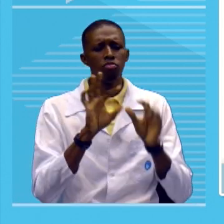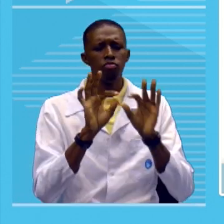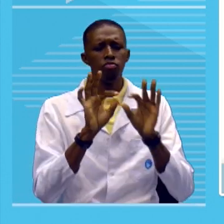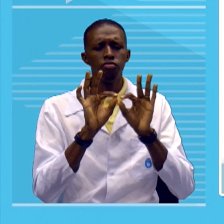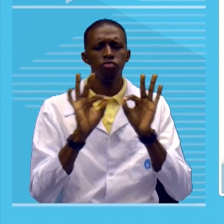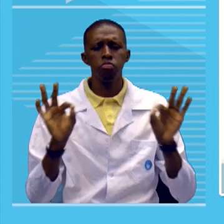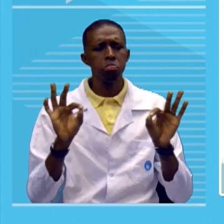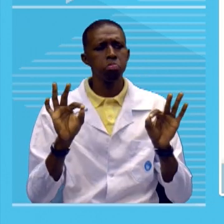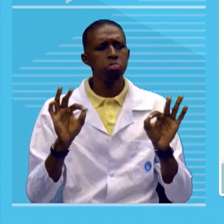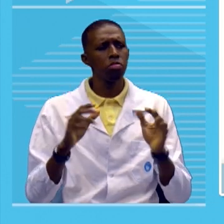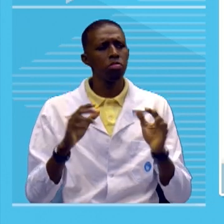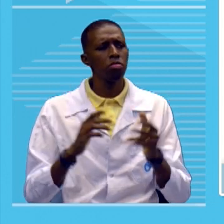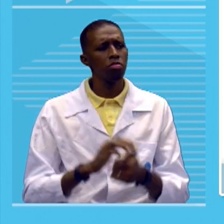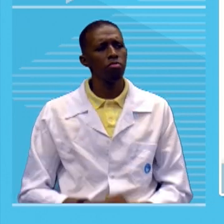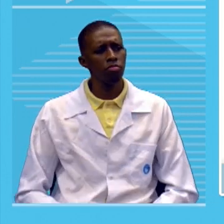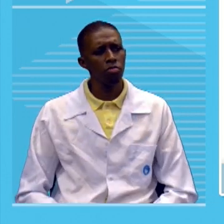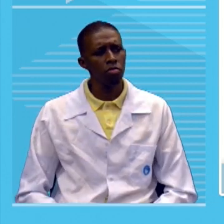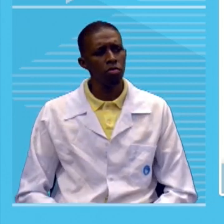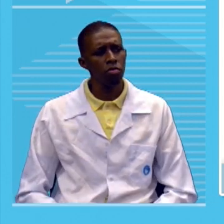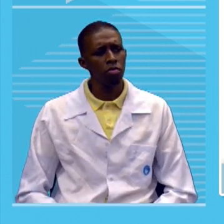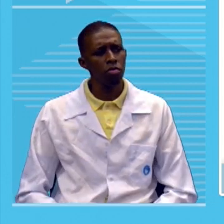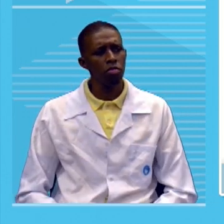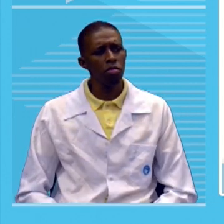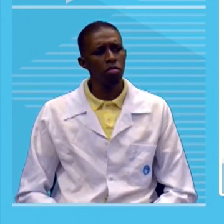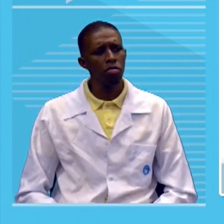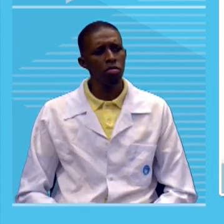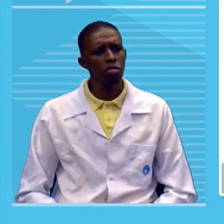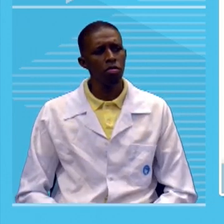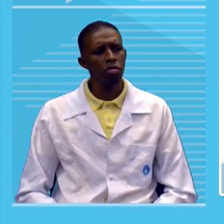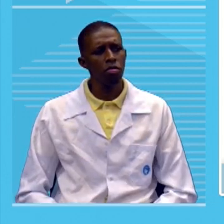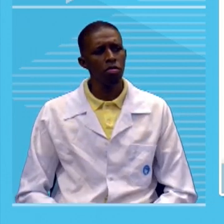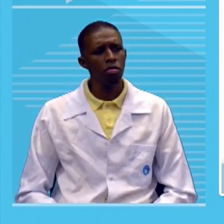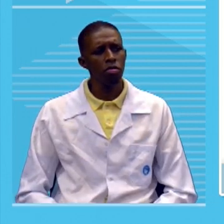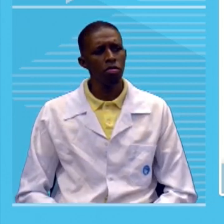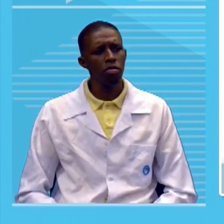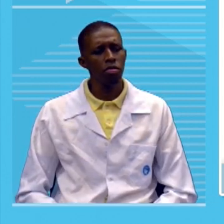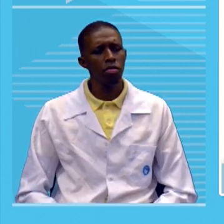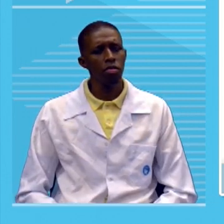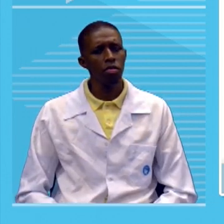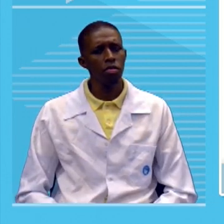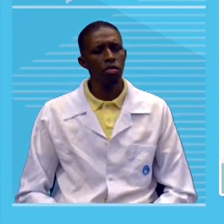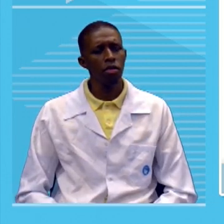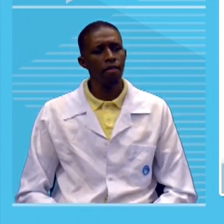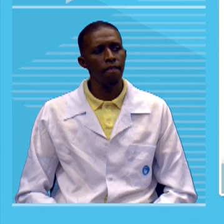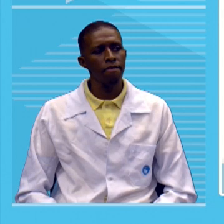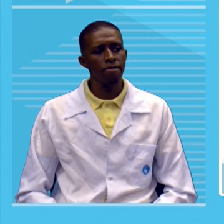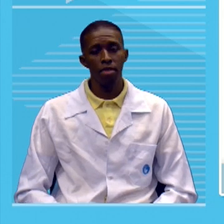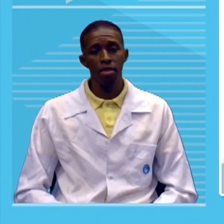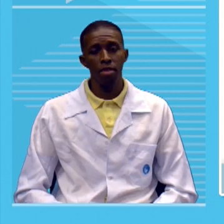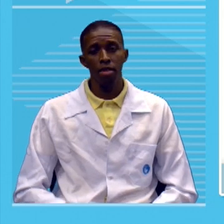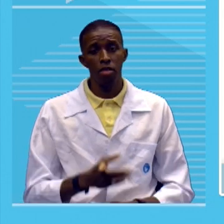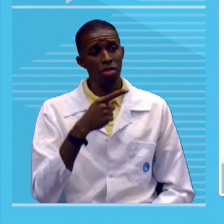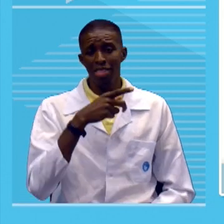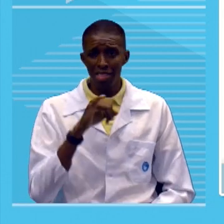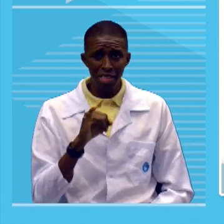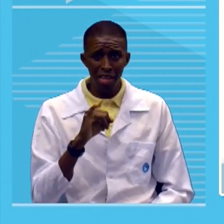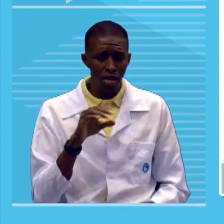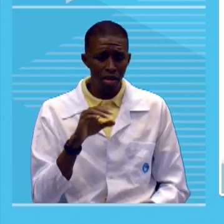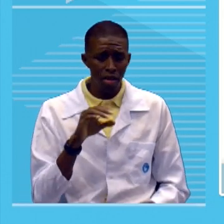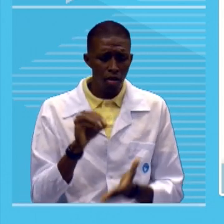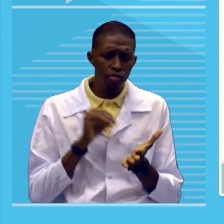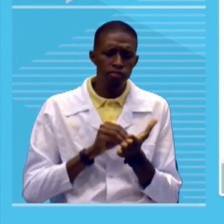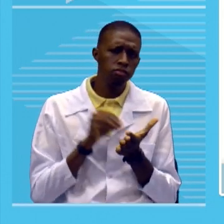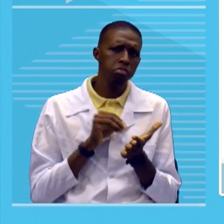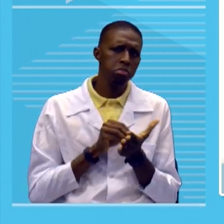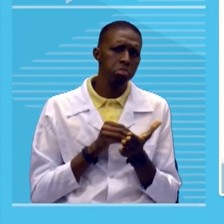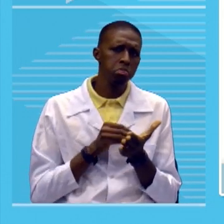vocês me digam qual é o sentido desta frase sem o sinal de pontuação. Vocês acham